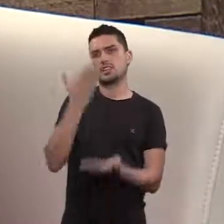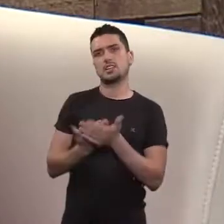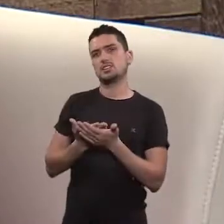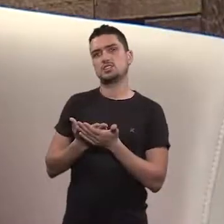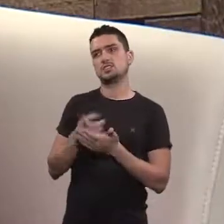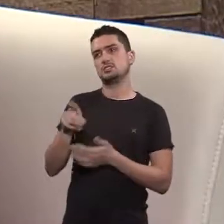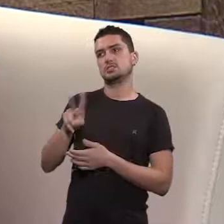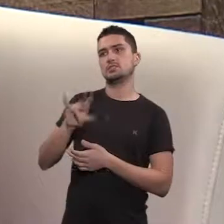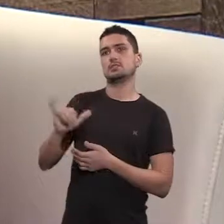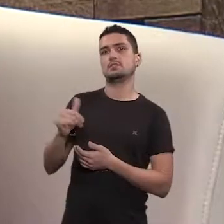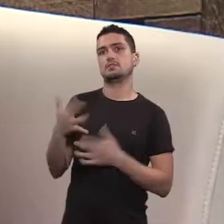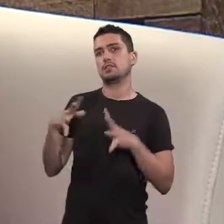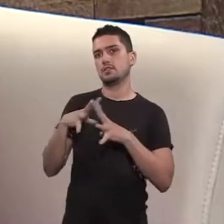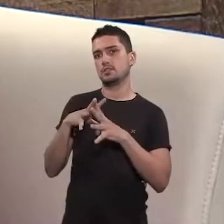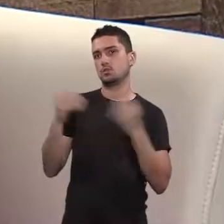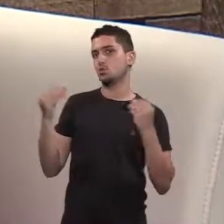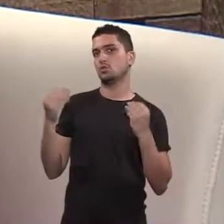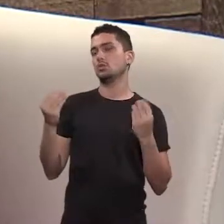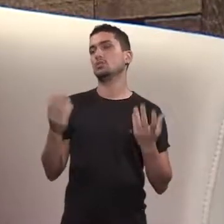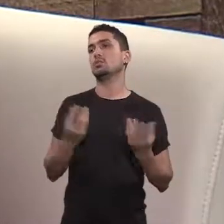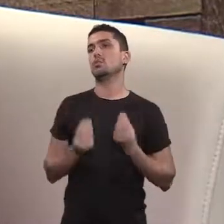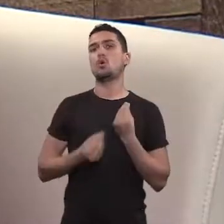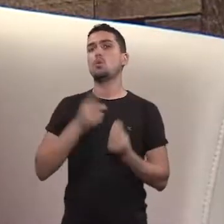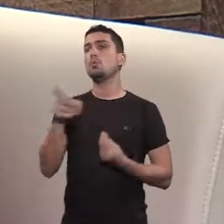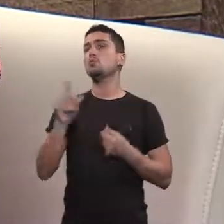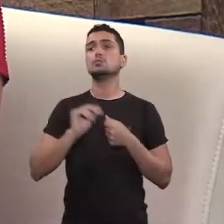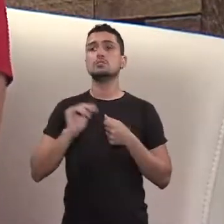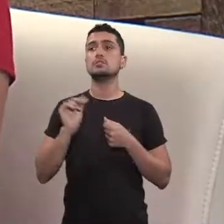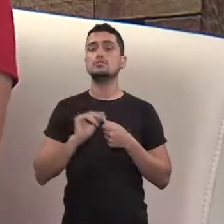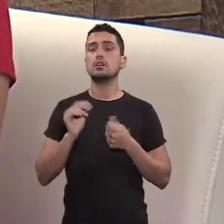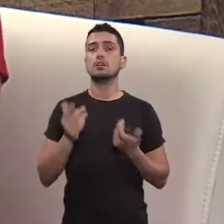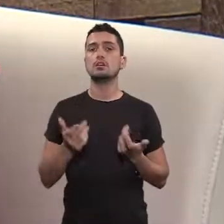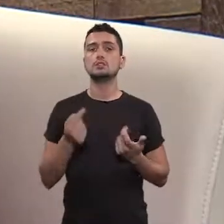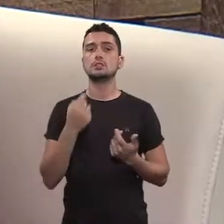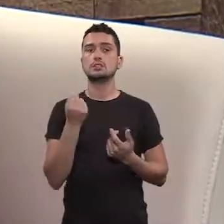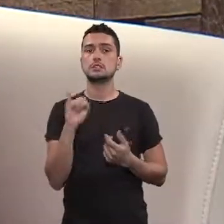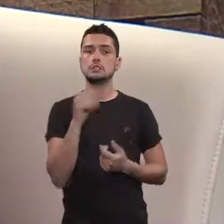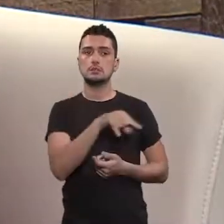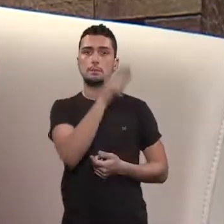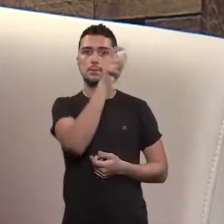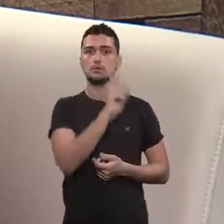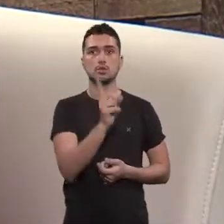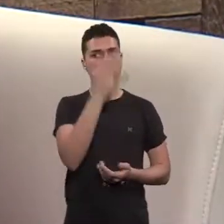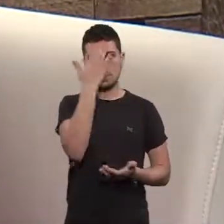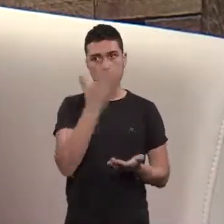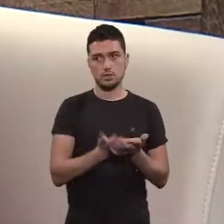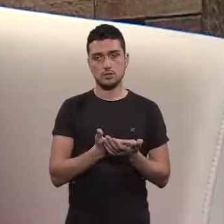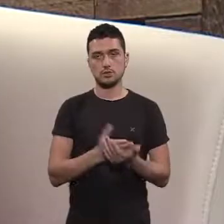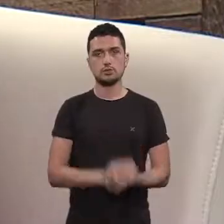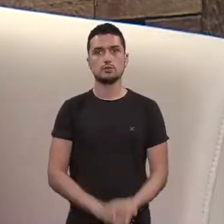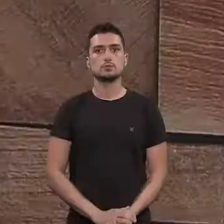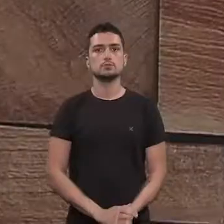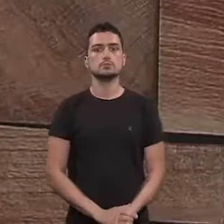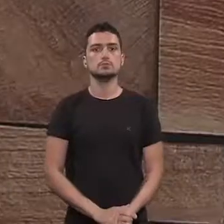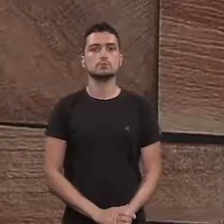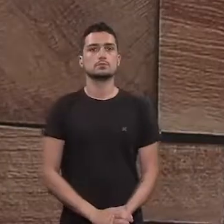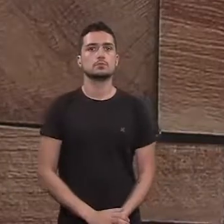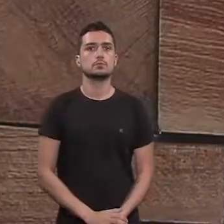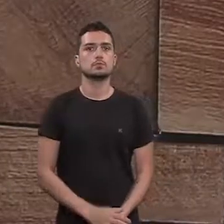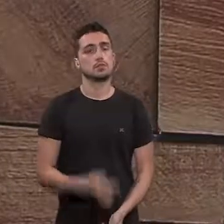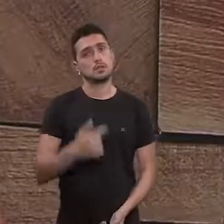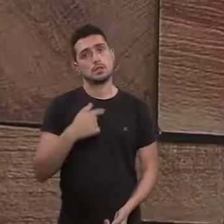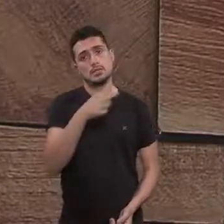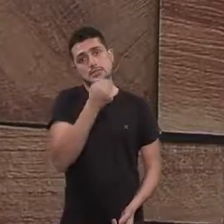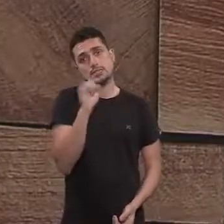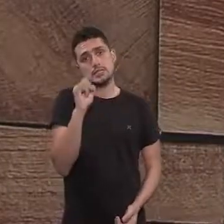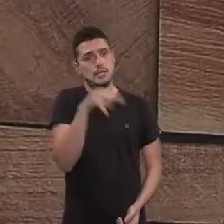que aquilo realmente vai trazer resultados, que isso funcione, que seja só, como o senhor falou, um efeito placebo? Eu não encaminho.